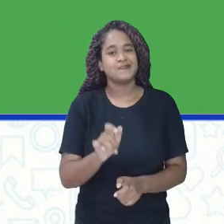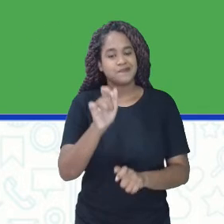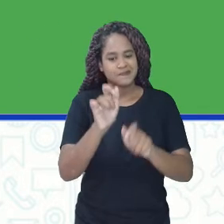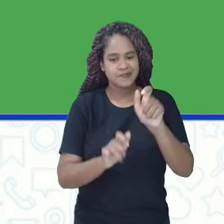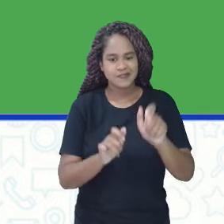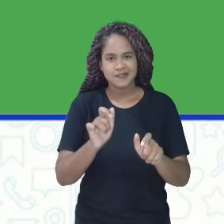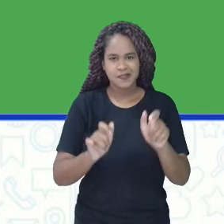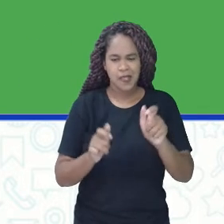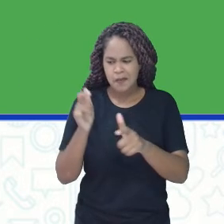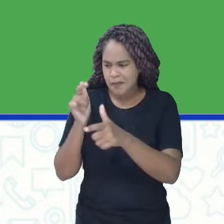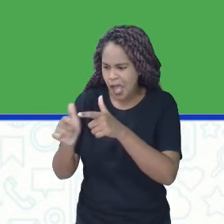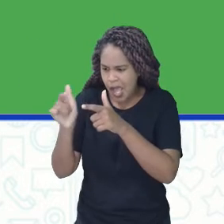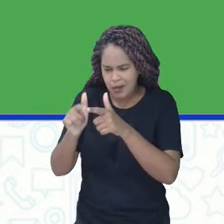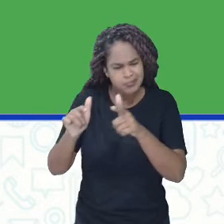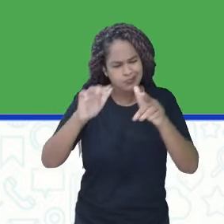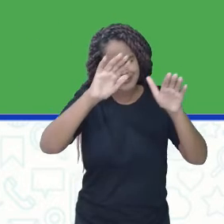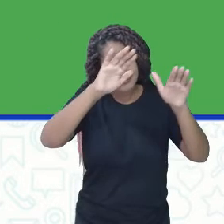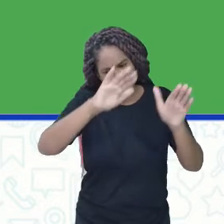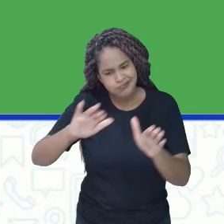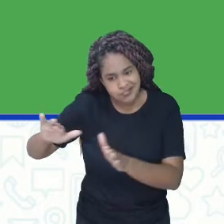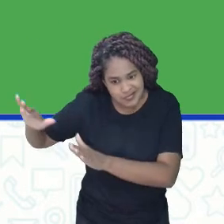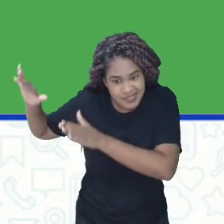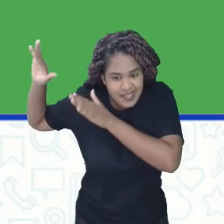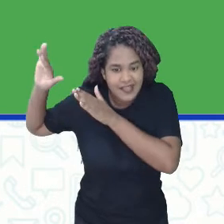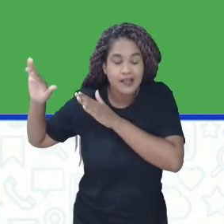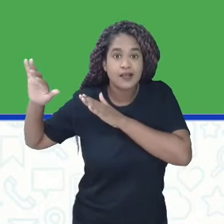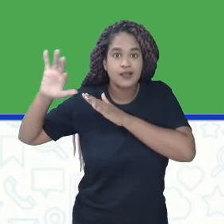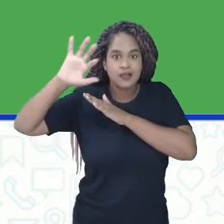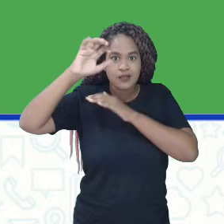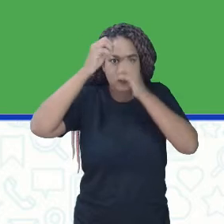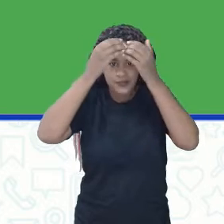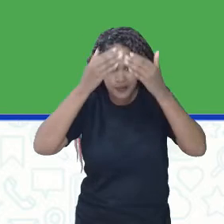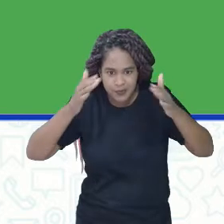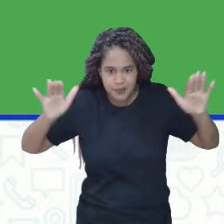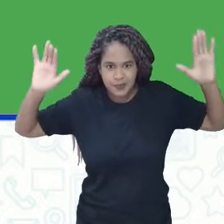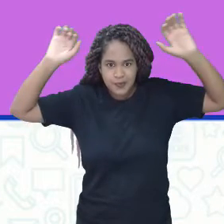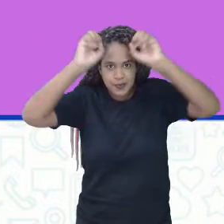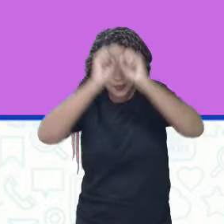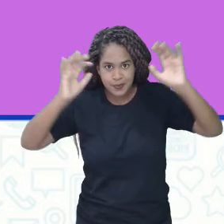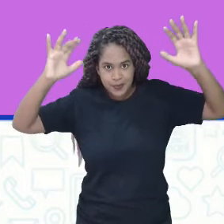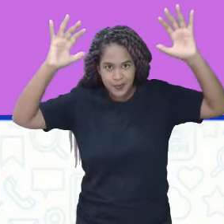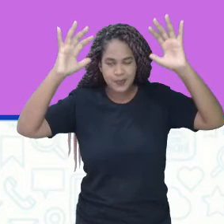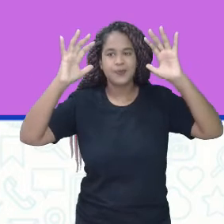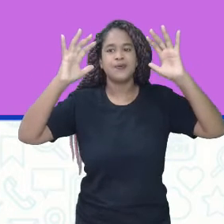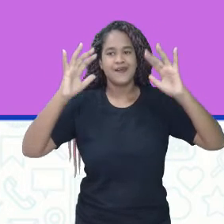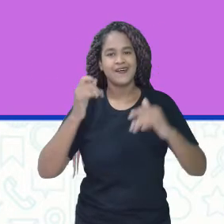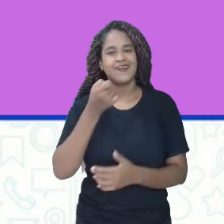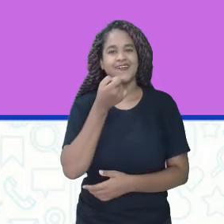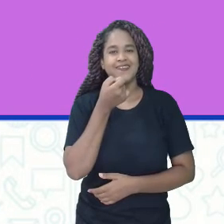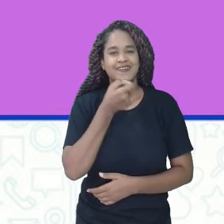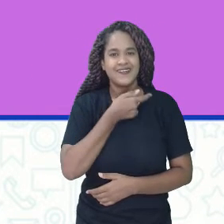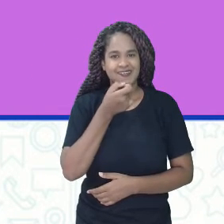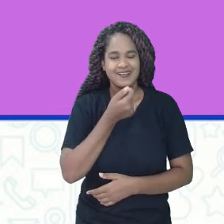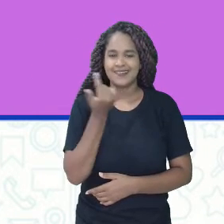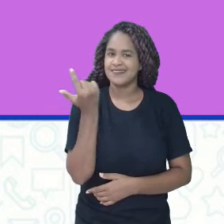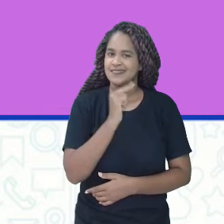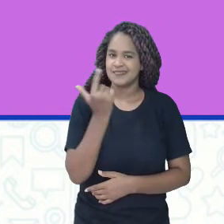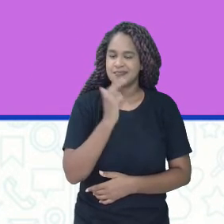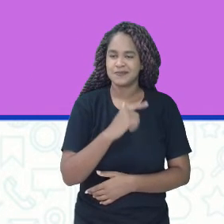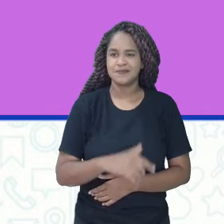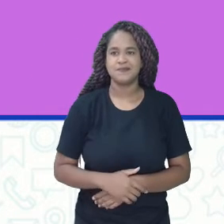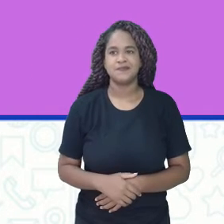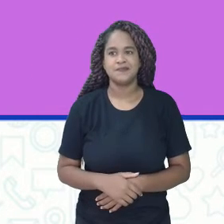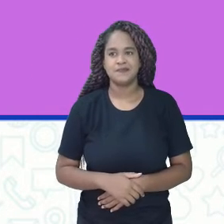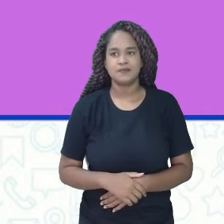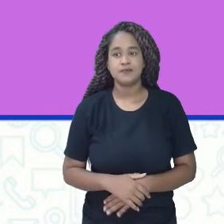momento problemático e levá-los a vivenciar esse momento de riso. No entanto, há